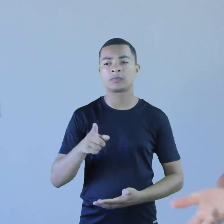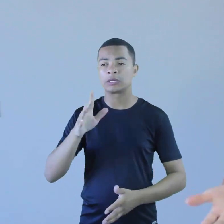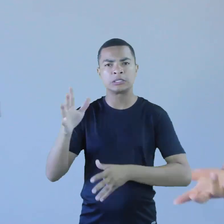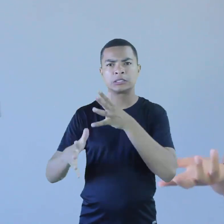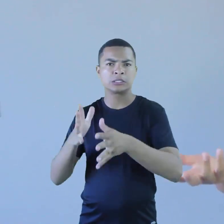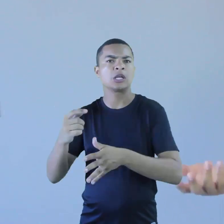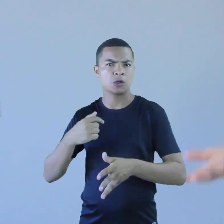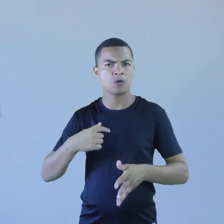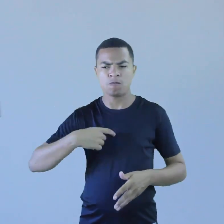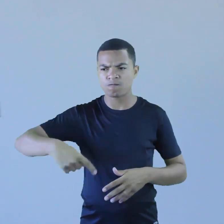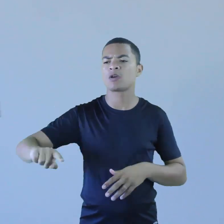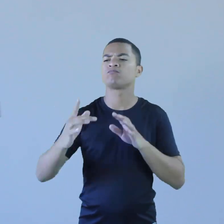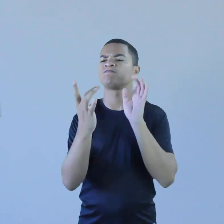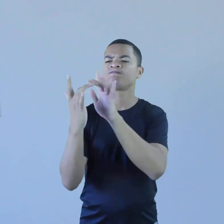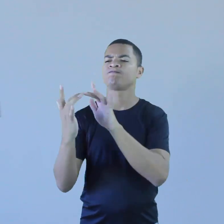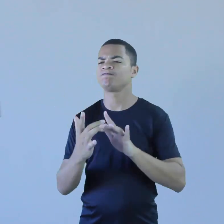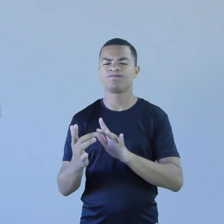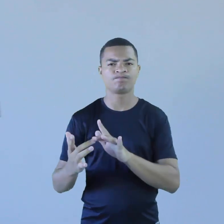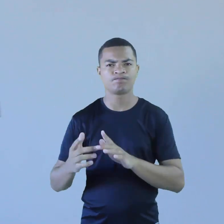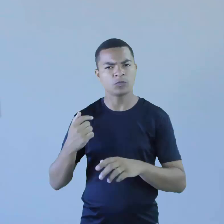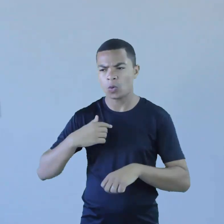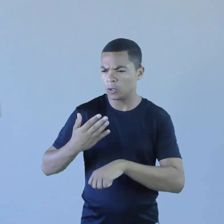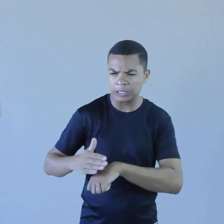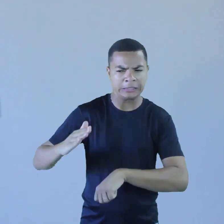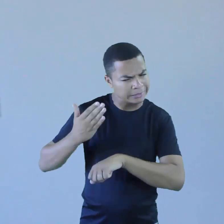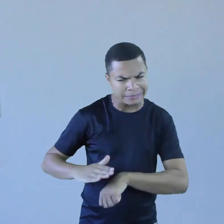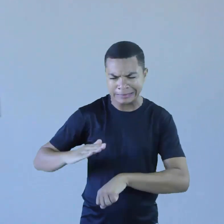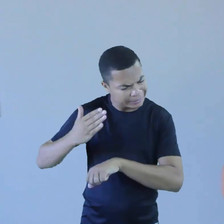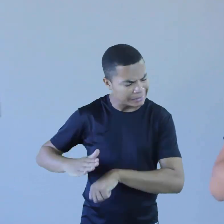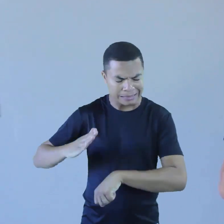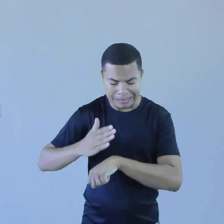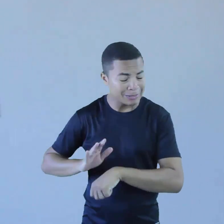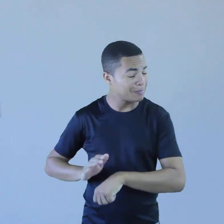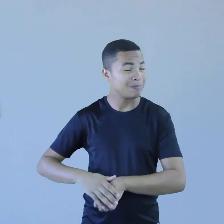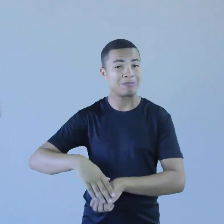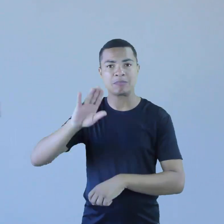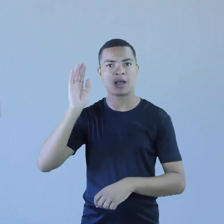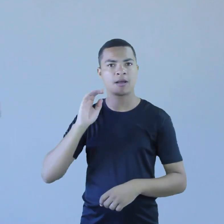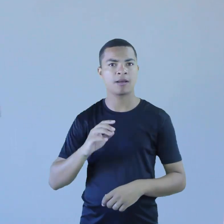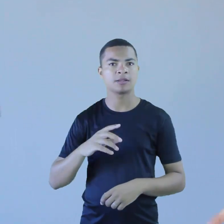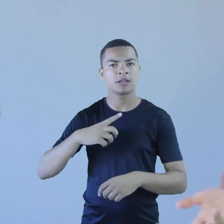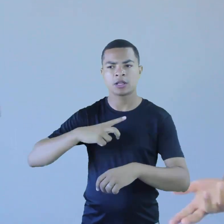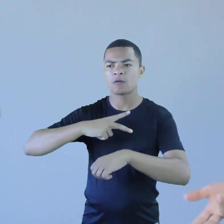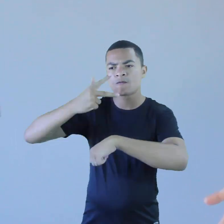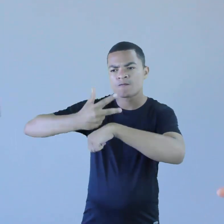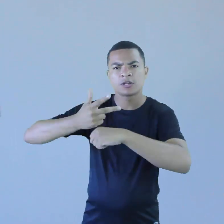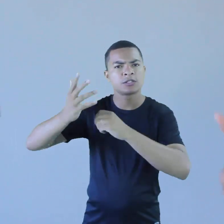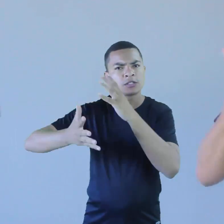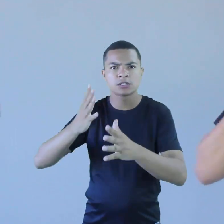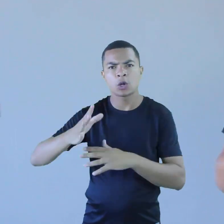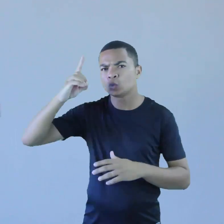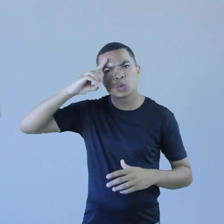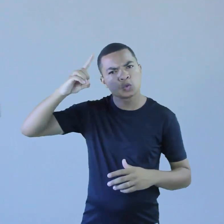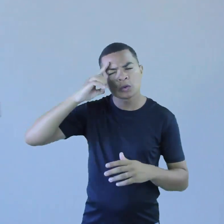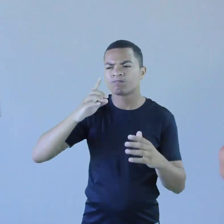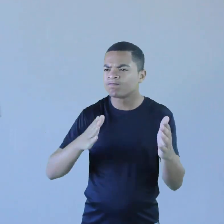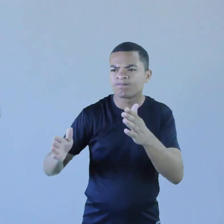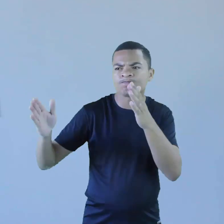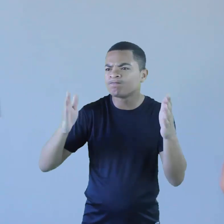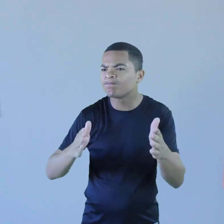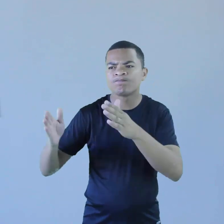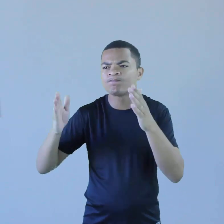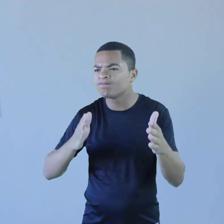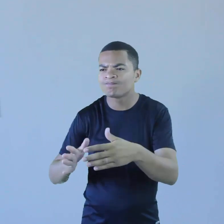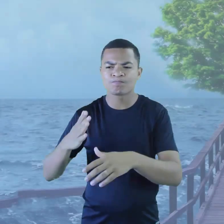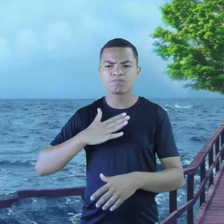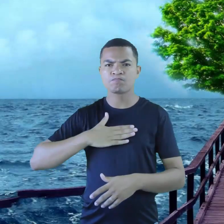da gramática, mas pelo contato de horas e horas com a Libras. E por causa disso, eu me tornei fluente em